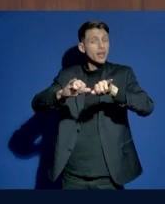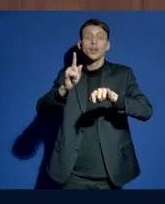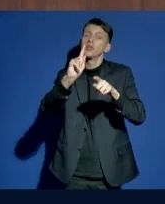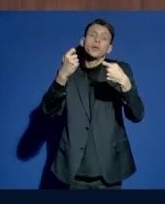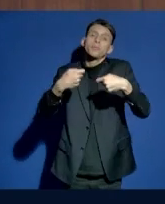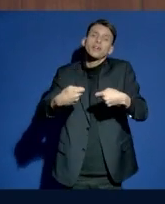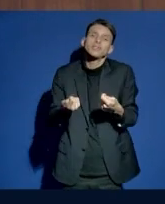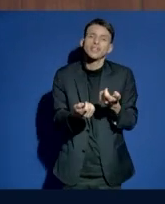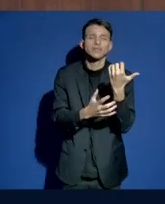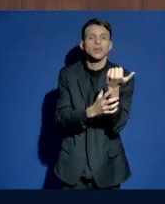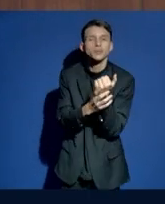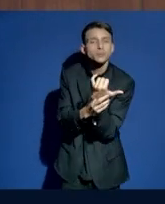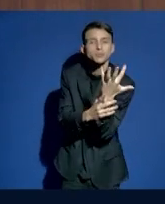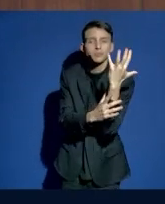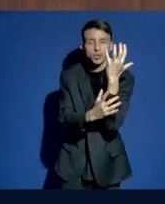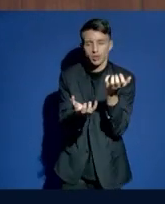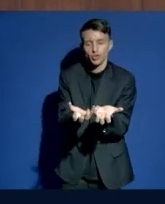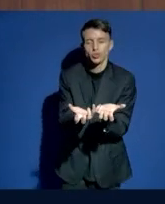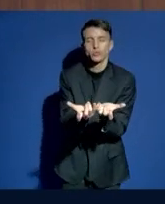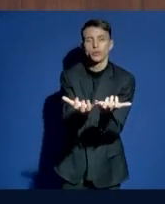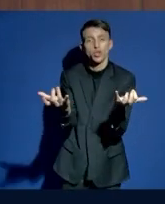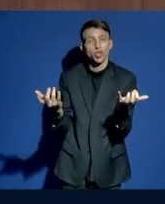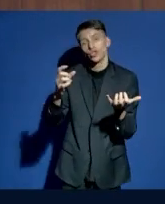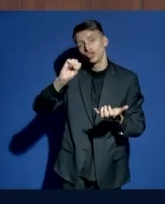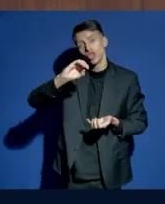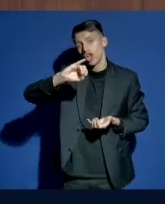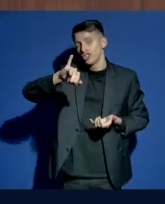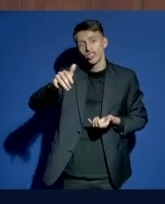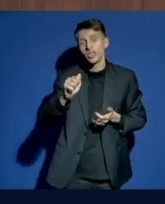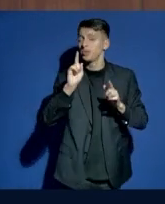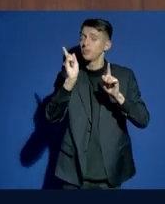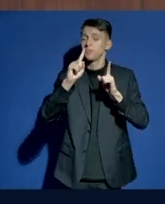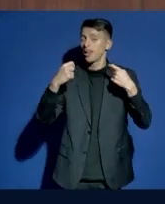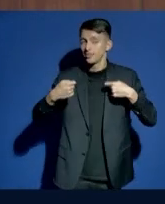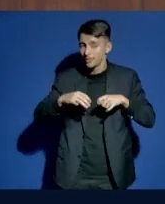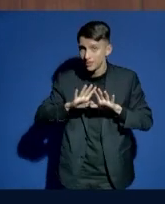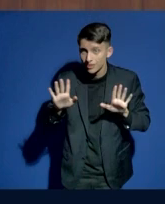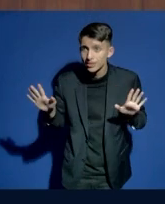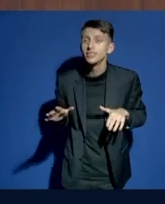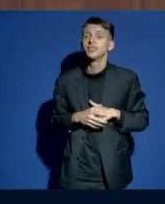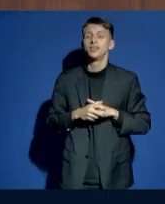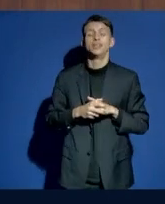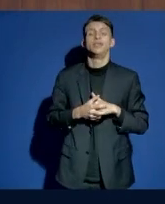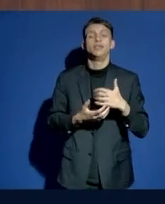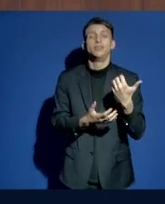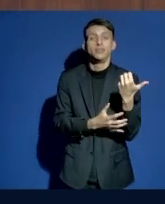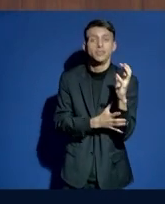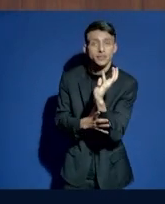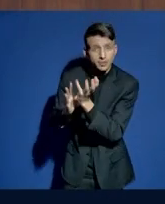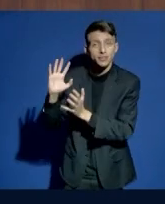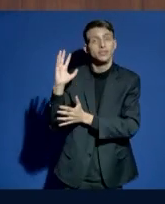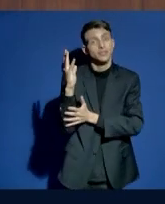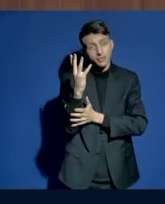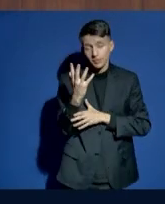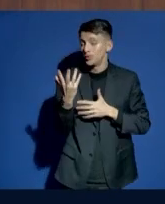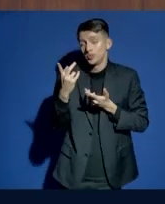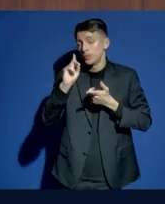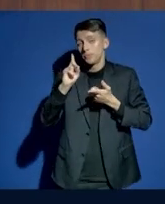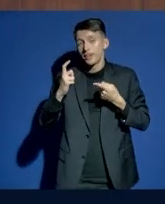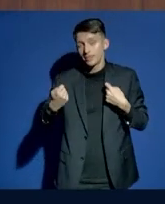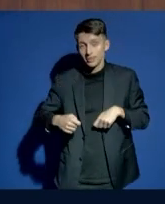trabalho, capturando o N2 na atmosfera e deixando o N disponível para as plantas, para as leguminosas.